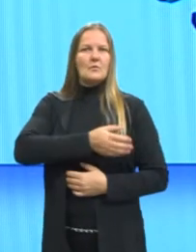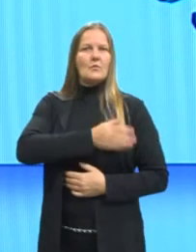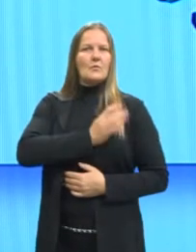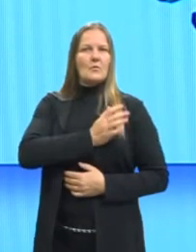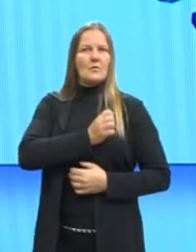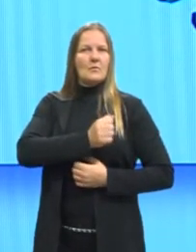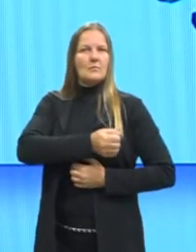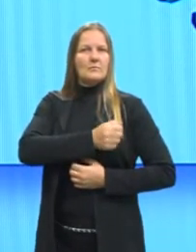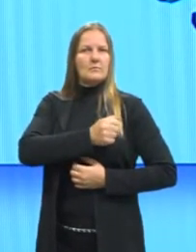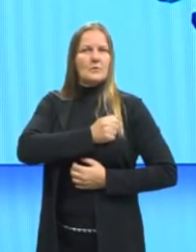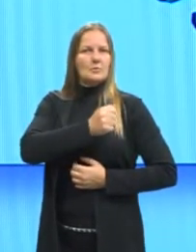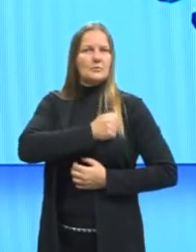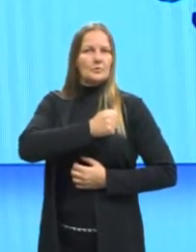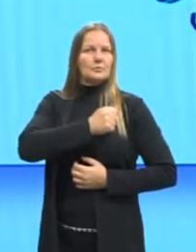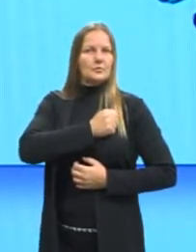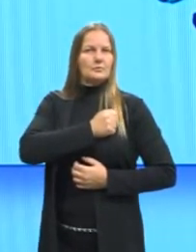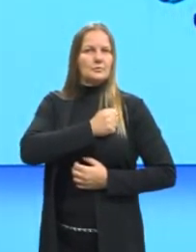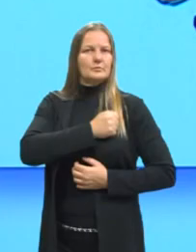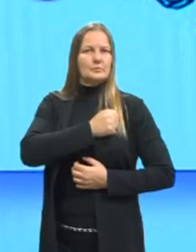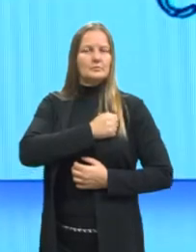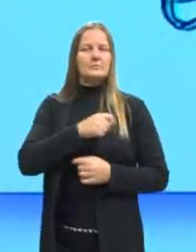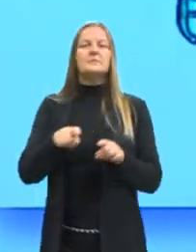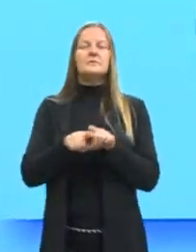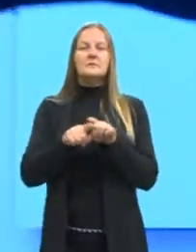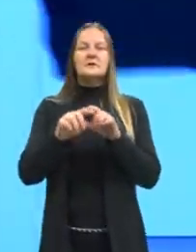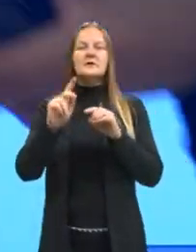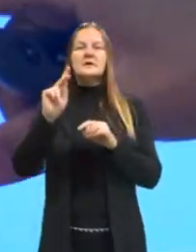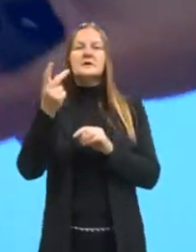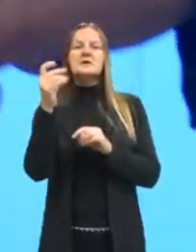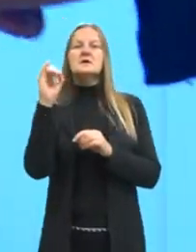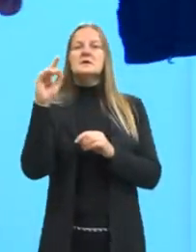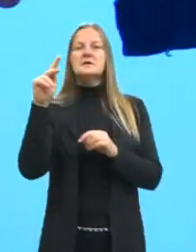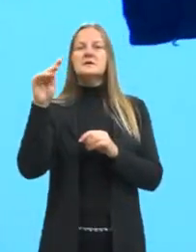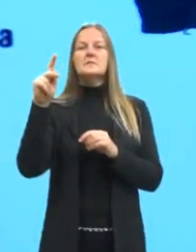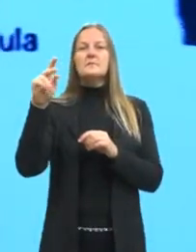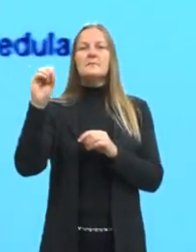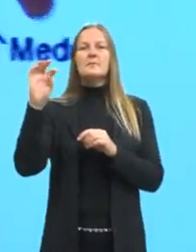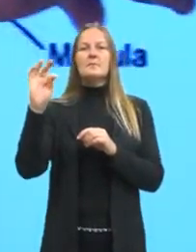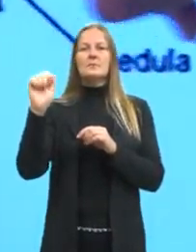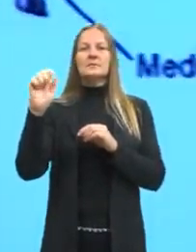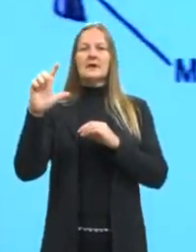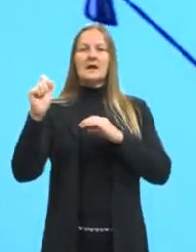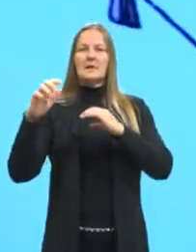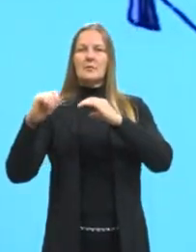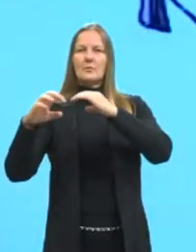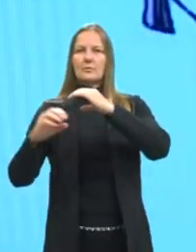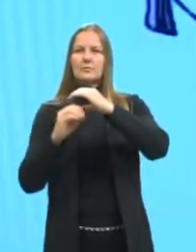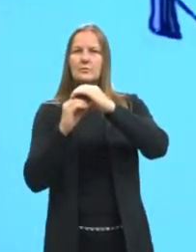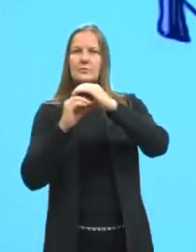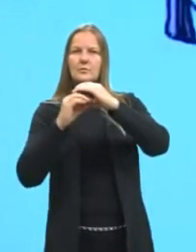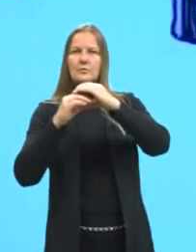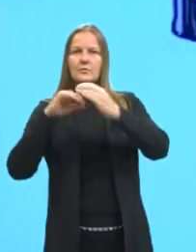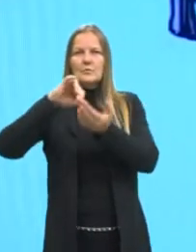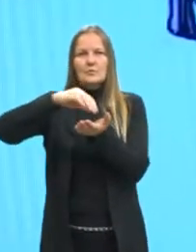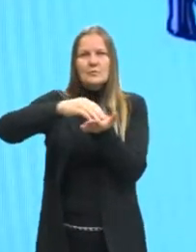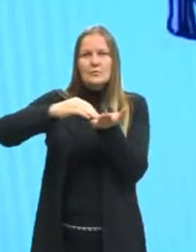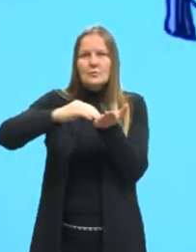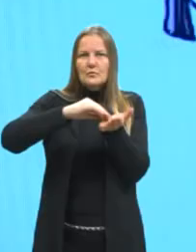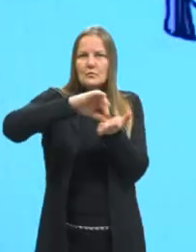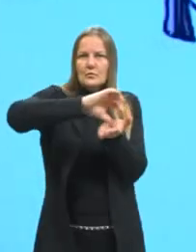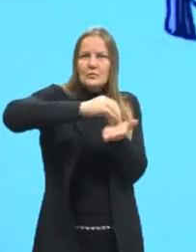tem também o hipotálamo né que eu mostrei pra vocês lá no slide anterior que essa parte aqui Central